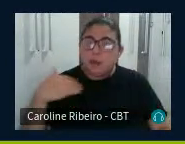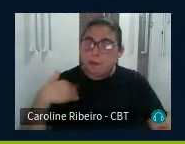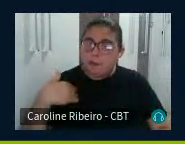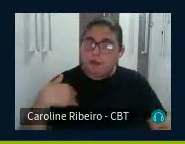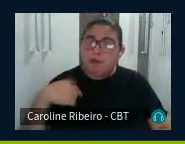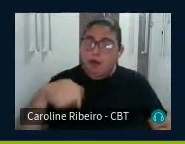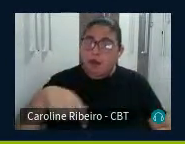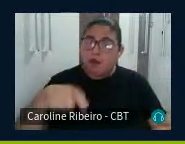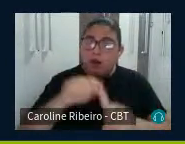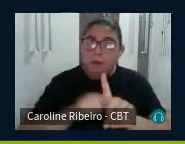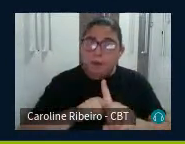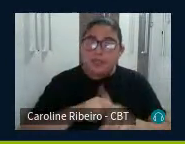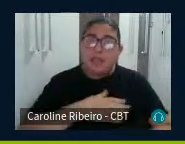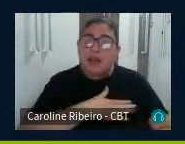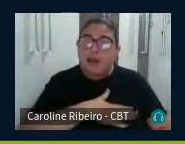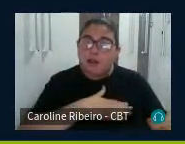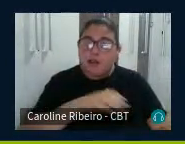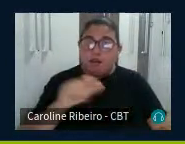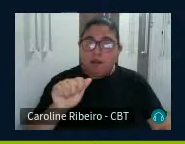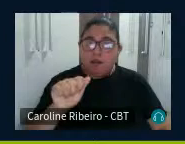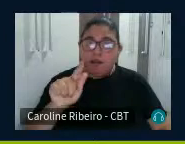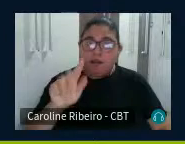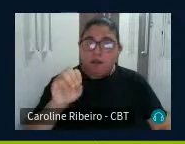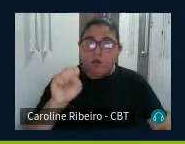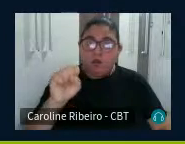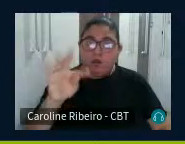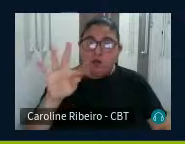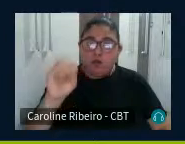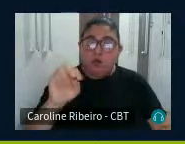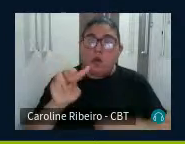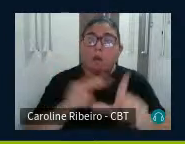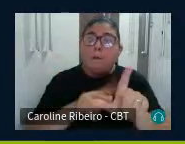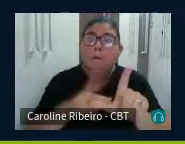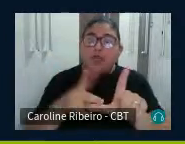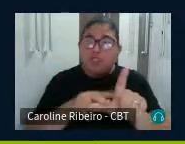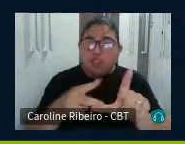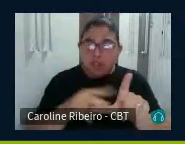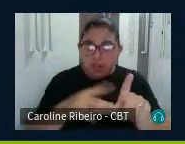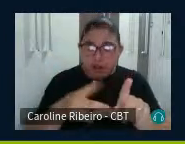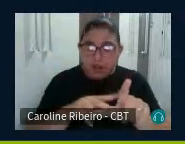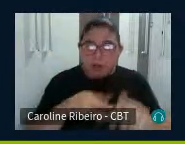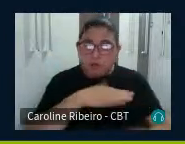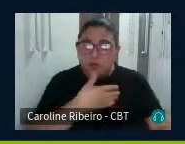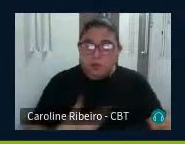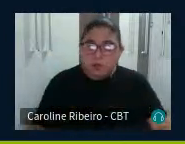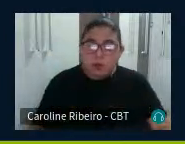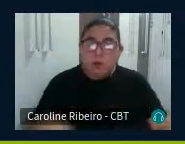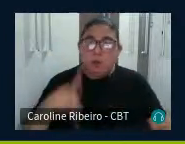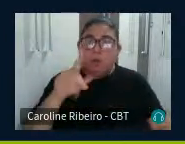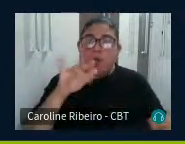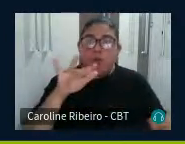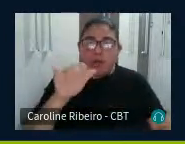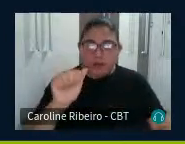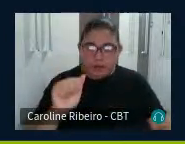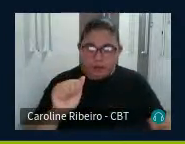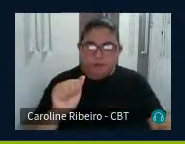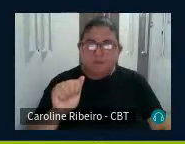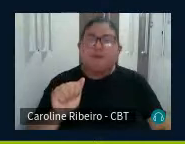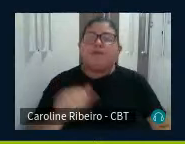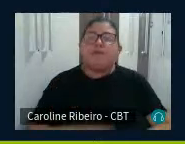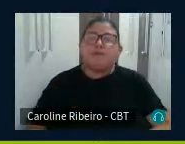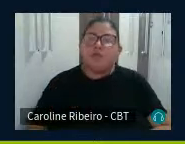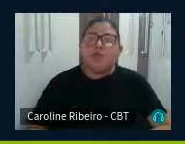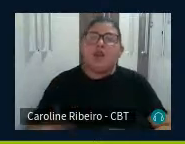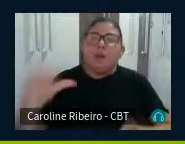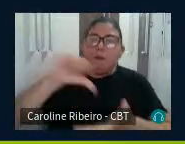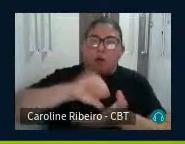em bacharelado de administração pública, na forma EAD, na Universidade Federal de São João del Rei, com polo em